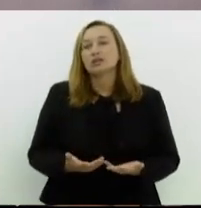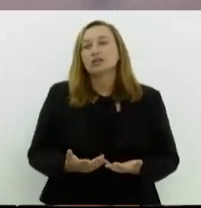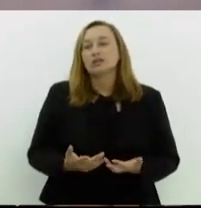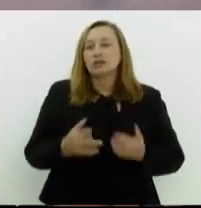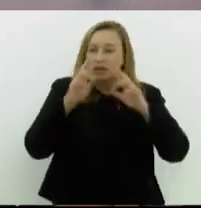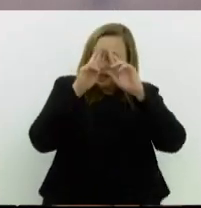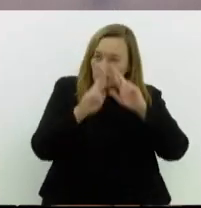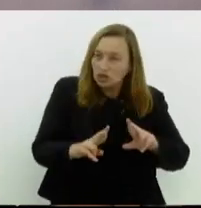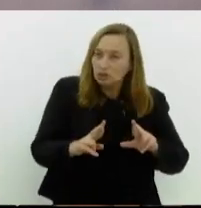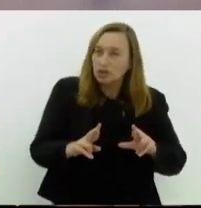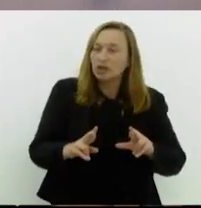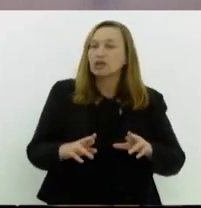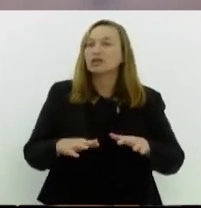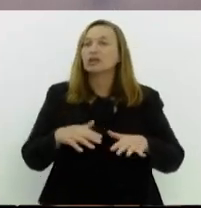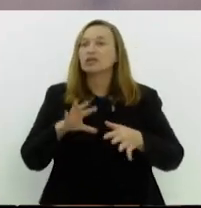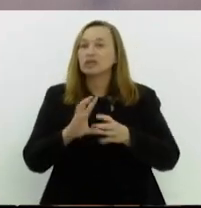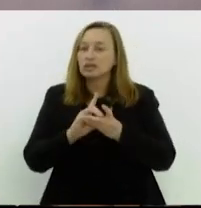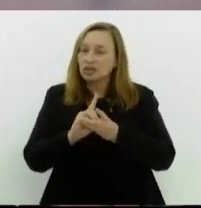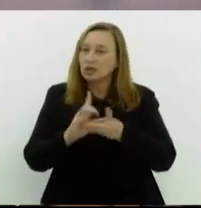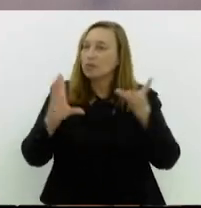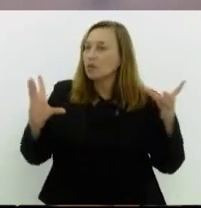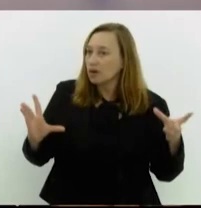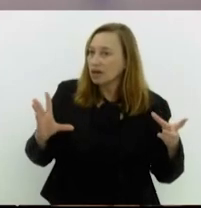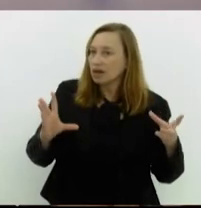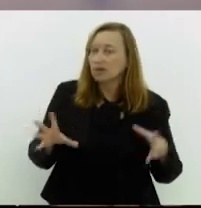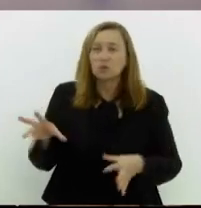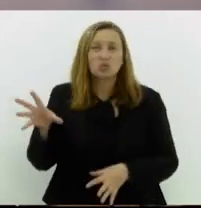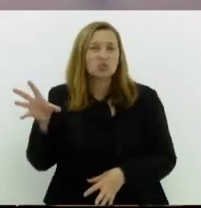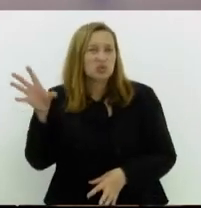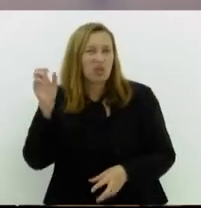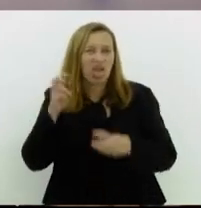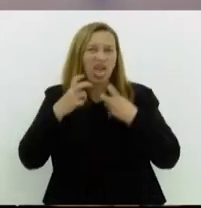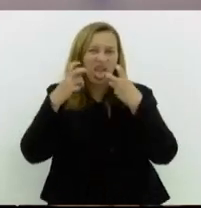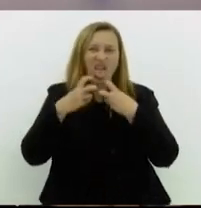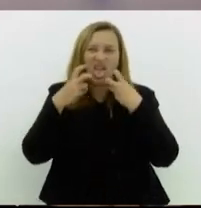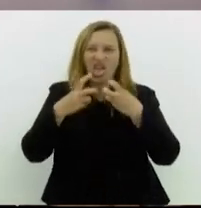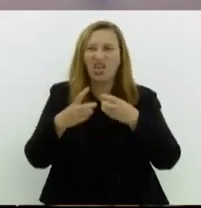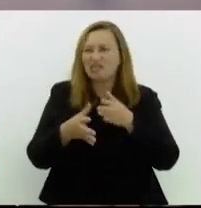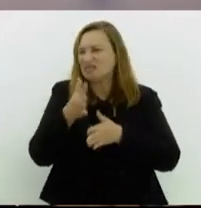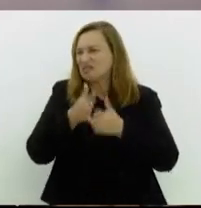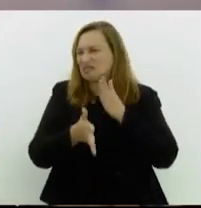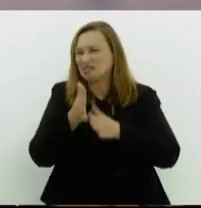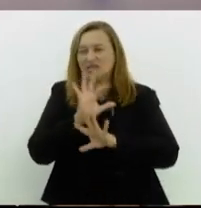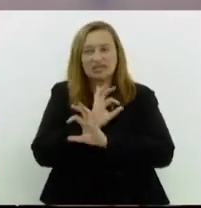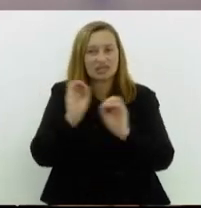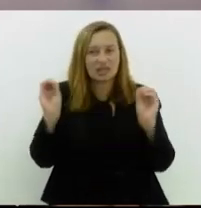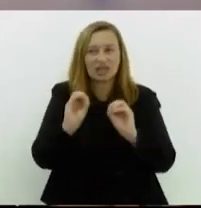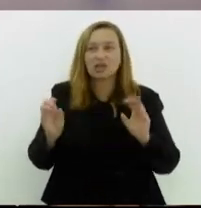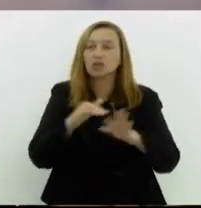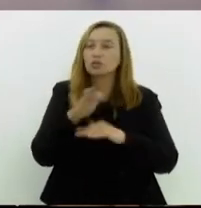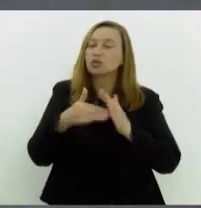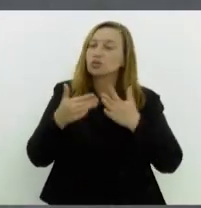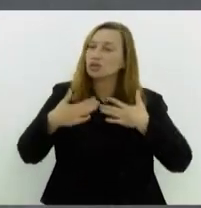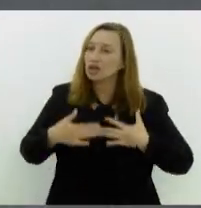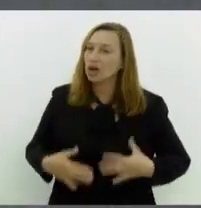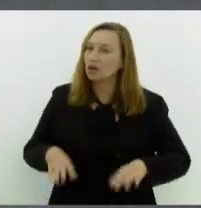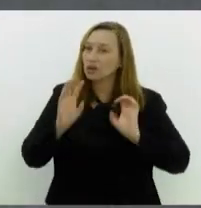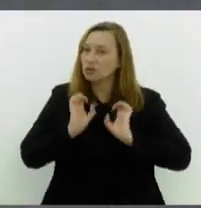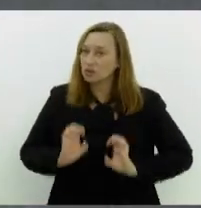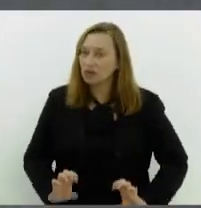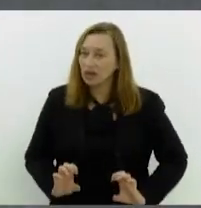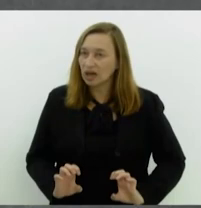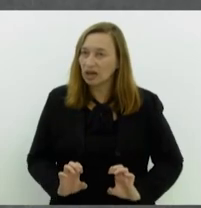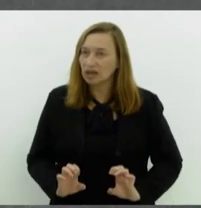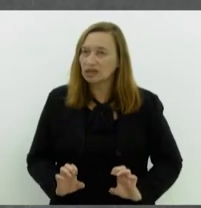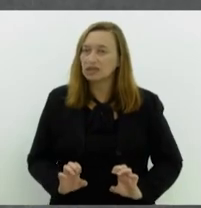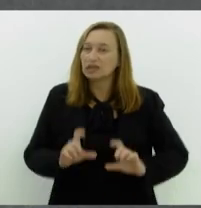ordeira, pacífica, democrática, não se escuta um barulho, não se faz uma algazarra, todo mundo pleiteando e ou